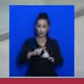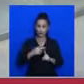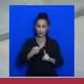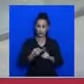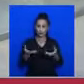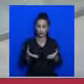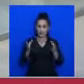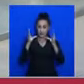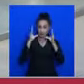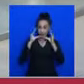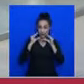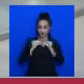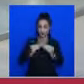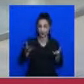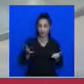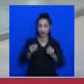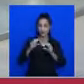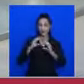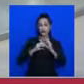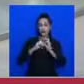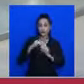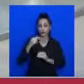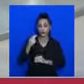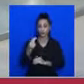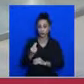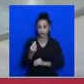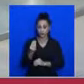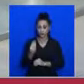dupla cena desta noite. Hoje, concurso número